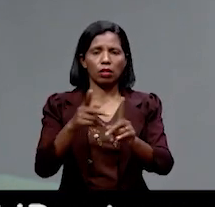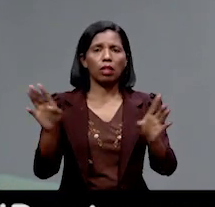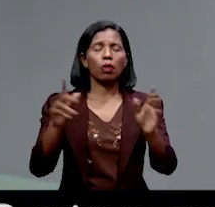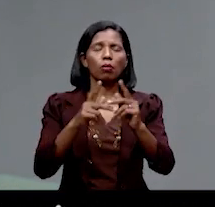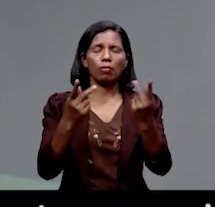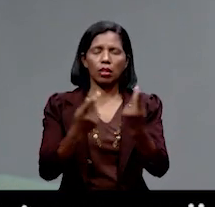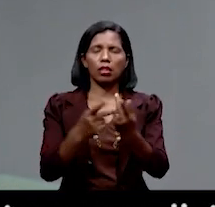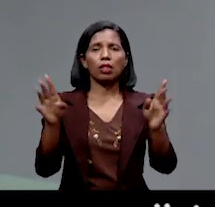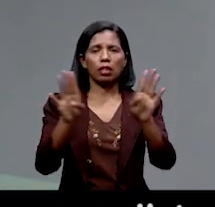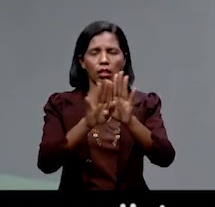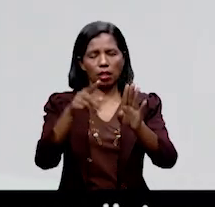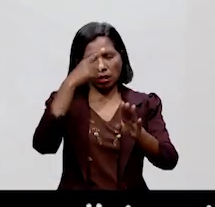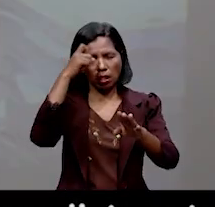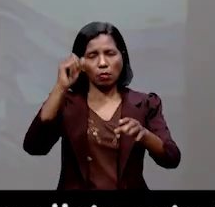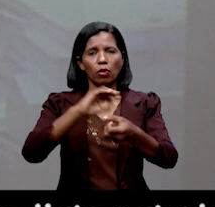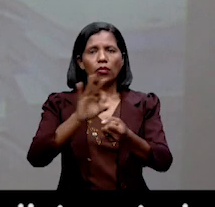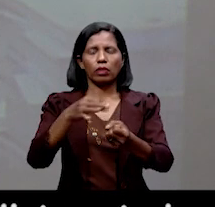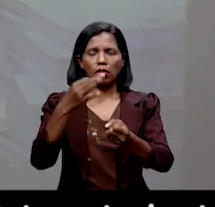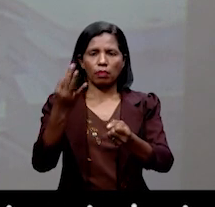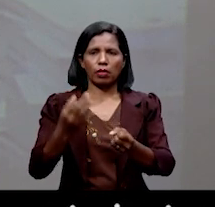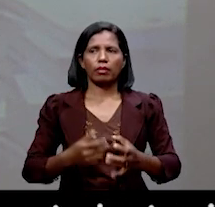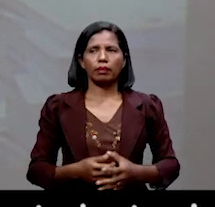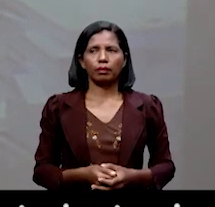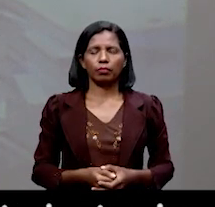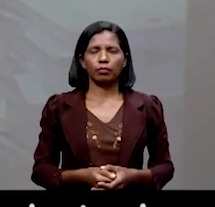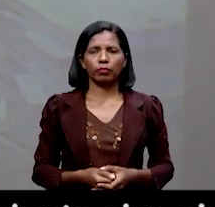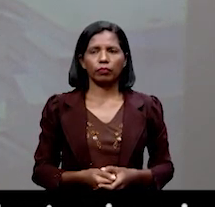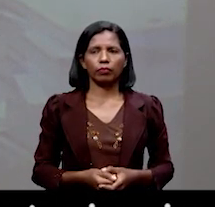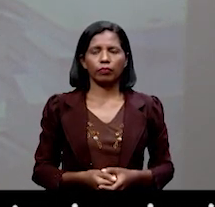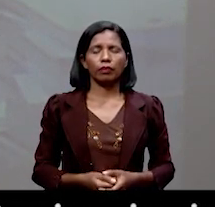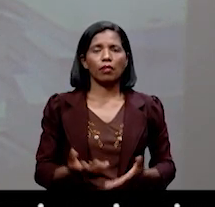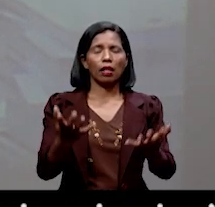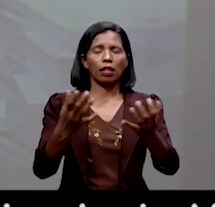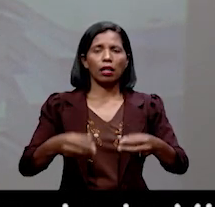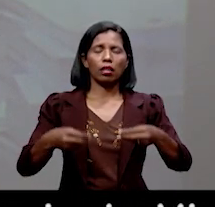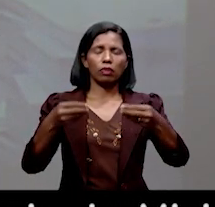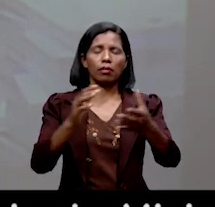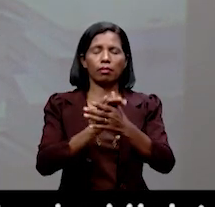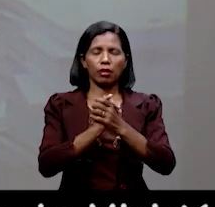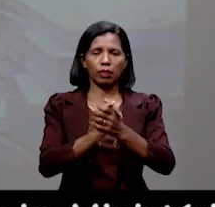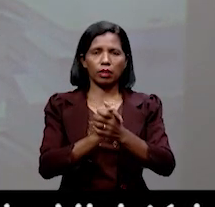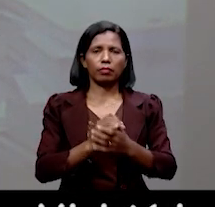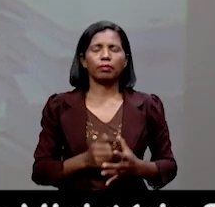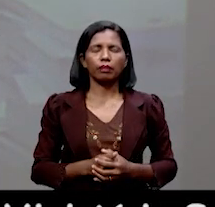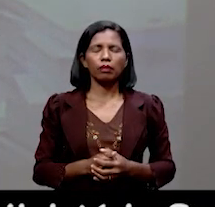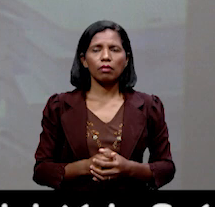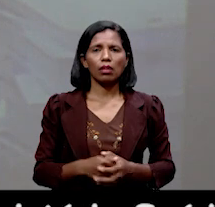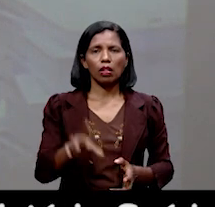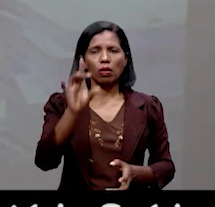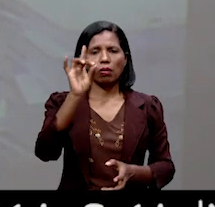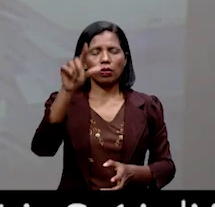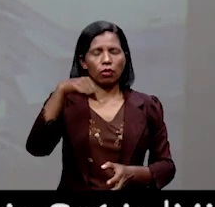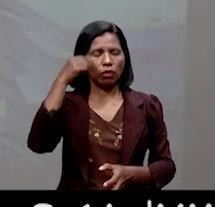tamba causa russi Covid-19. Caraca, elosia, atuação o oitavo governo